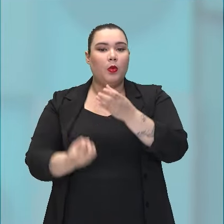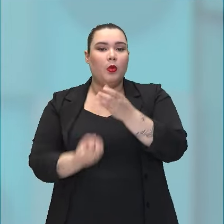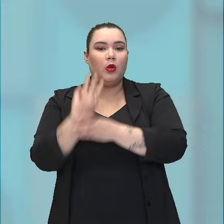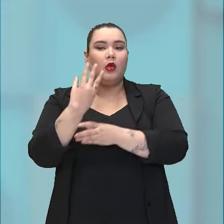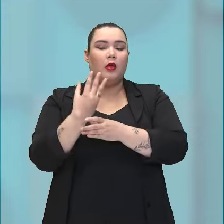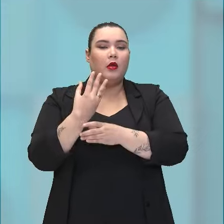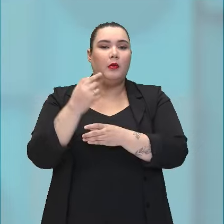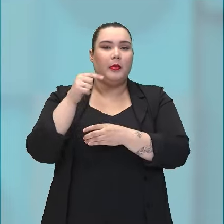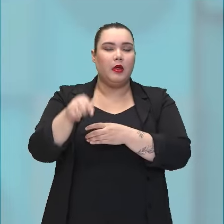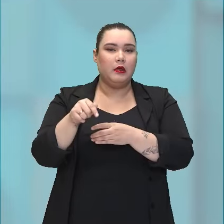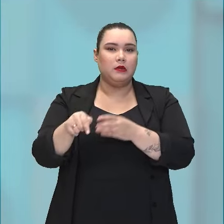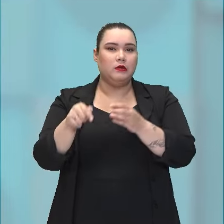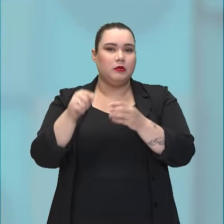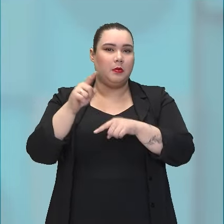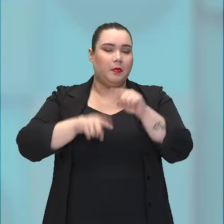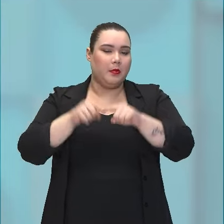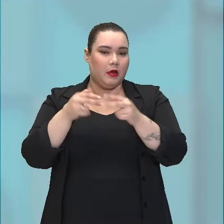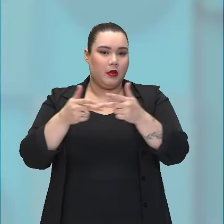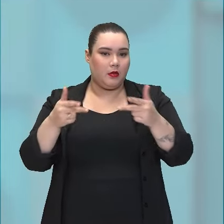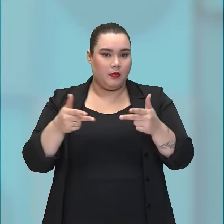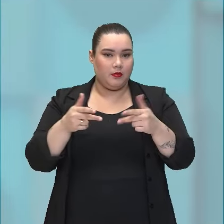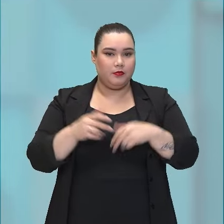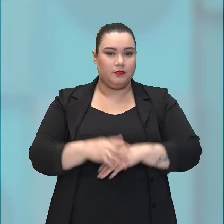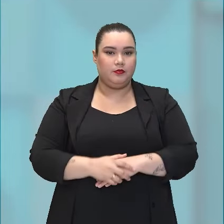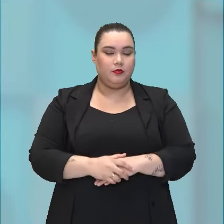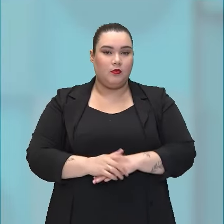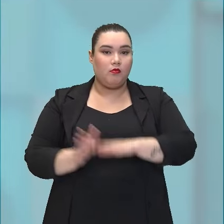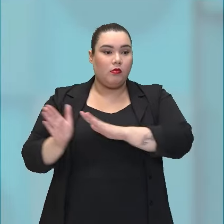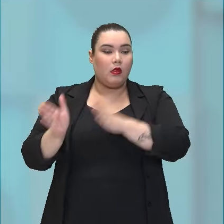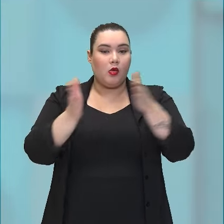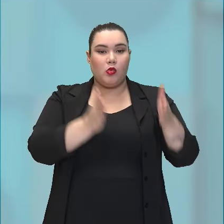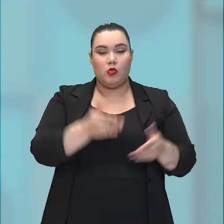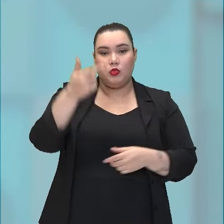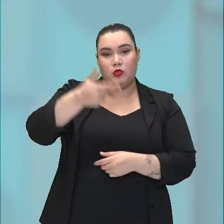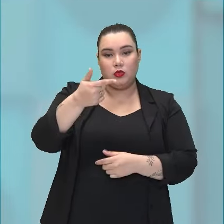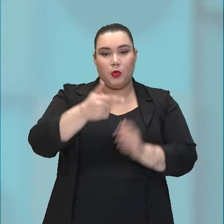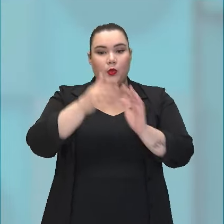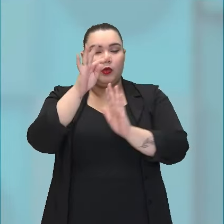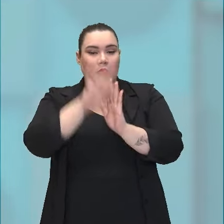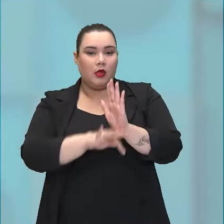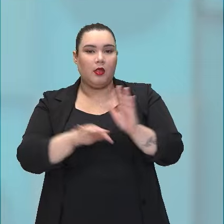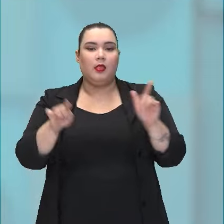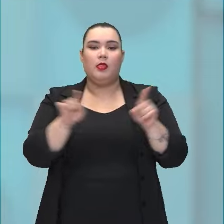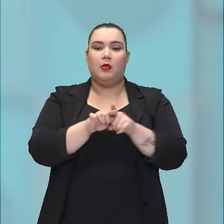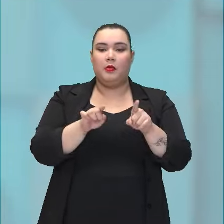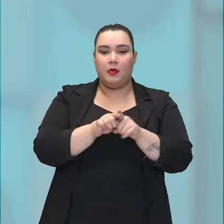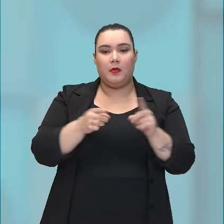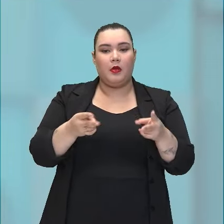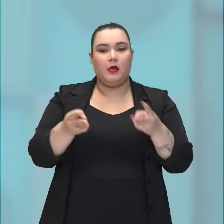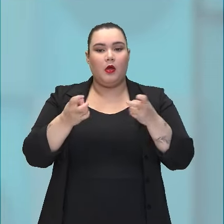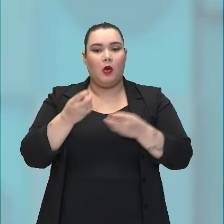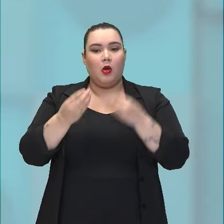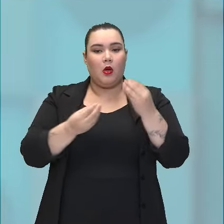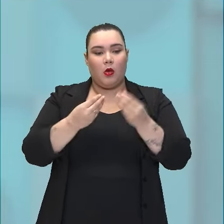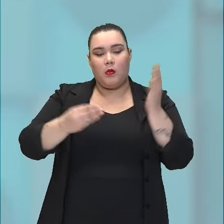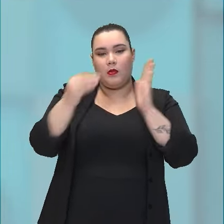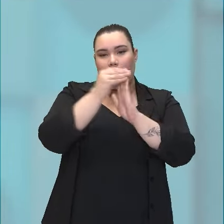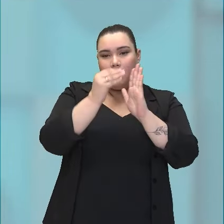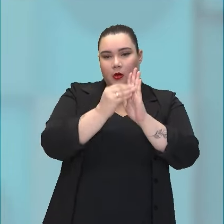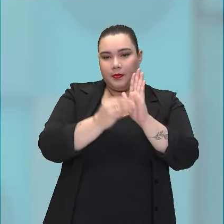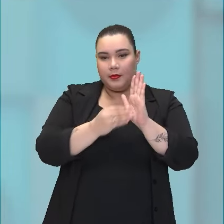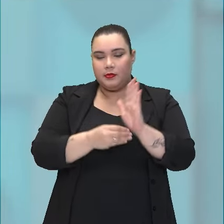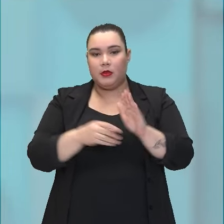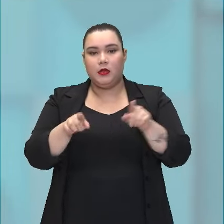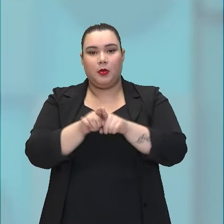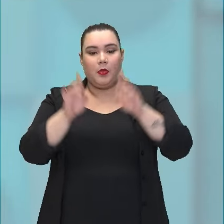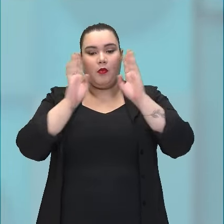determinado elemento, determinado objeto. Já no outro texto, vocês também vão observar como ele se constrói e o